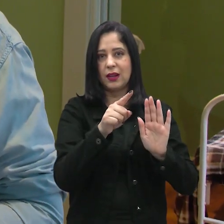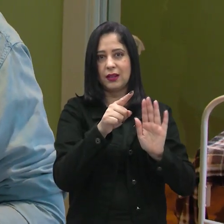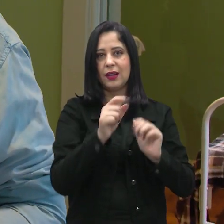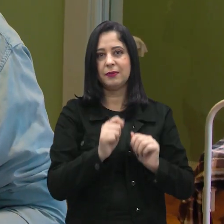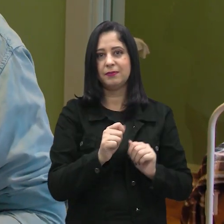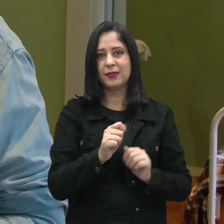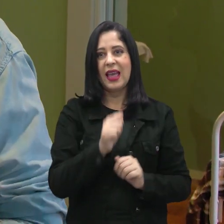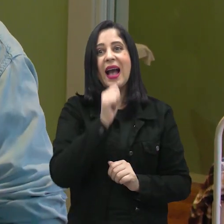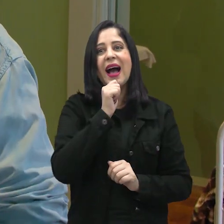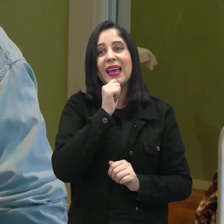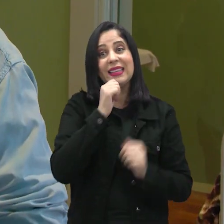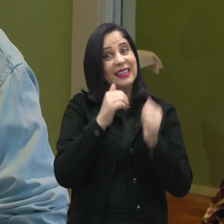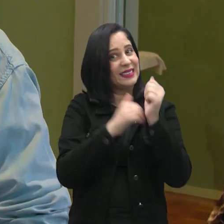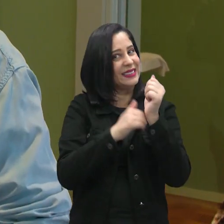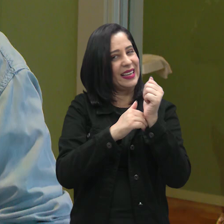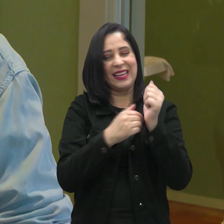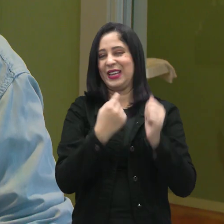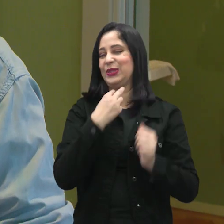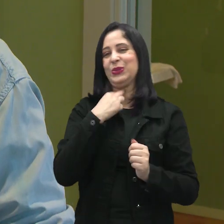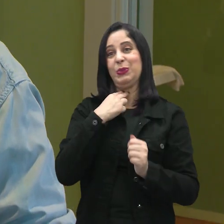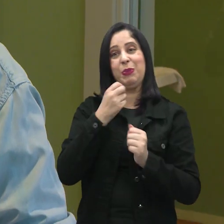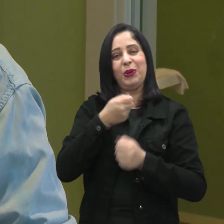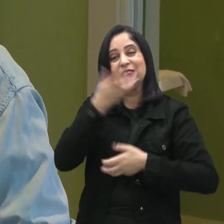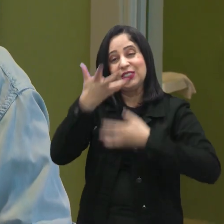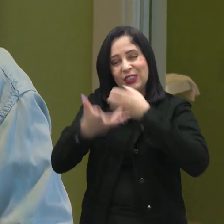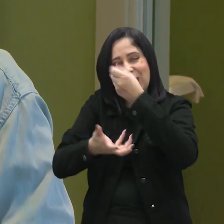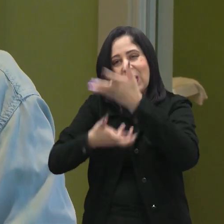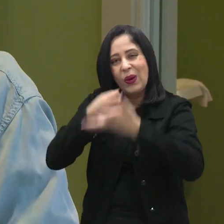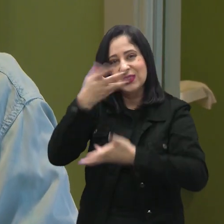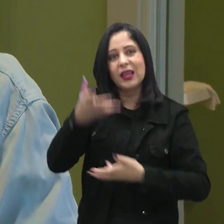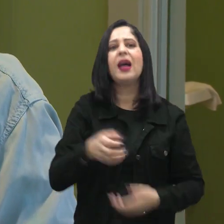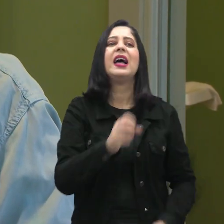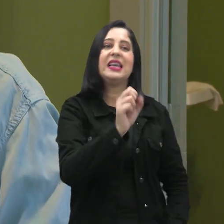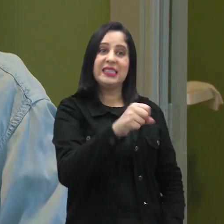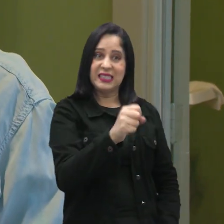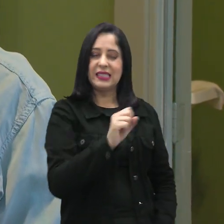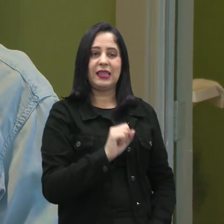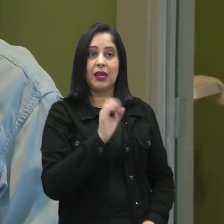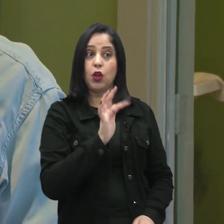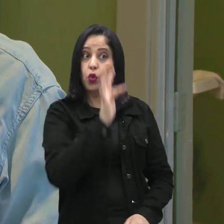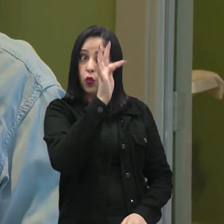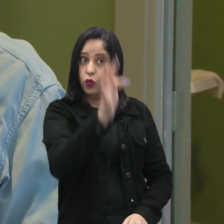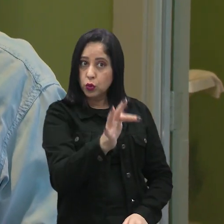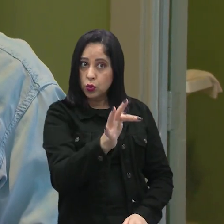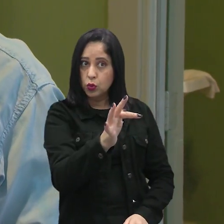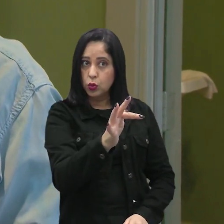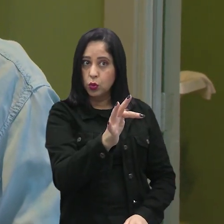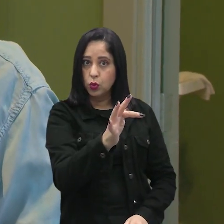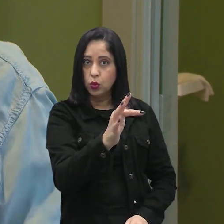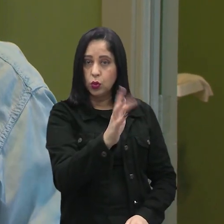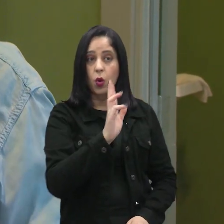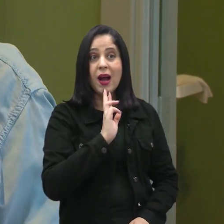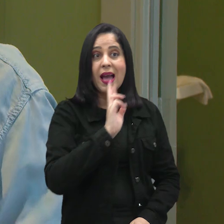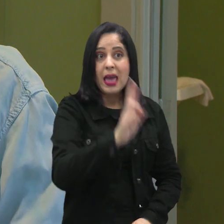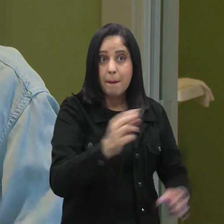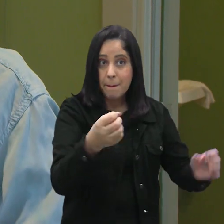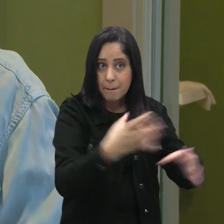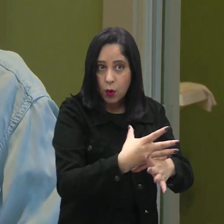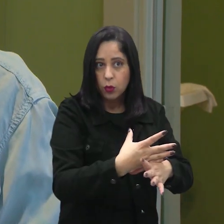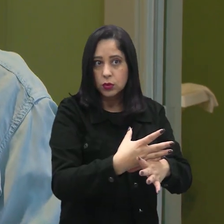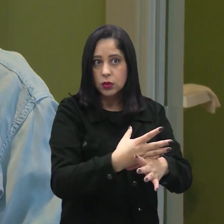beatificação, infelizmente por sigilo pontifício, não pode ser revelado. Só depois que sair o resultado. Sem dúvida nenhuma, com o anúncio